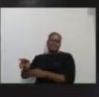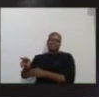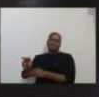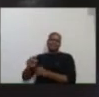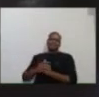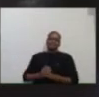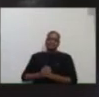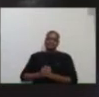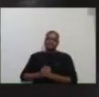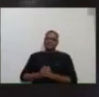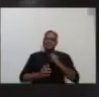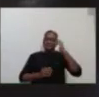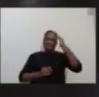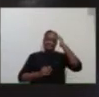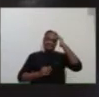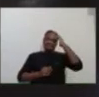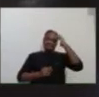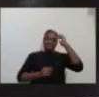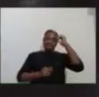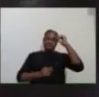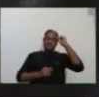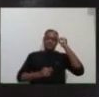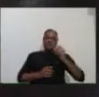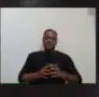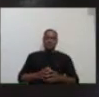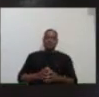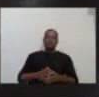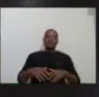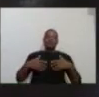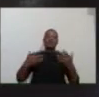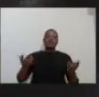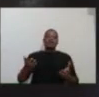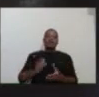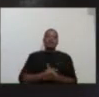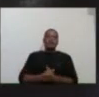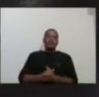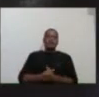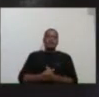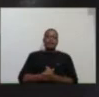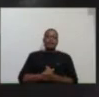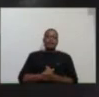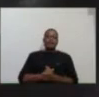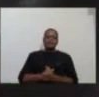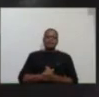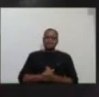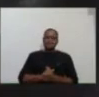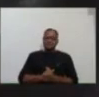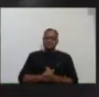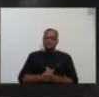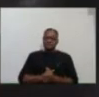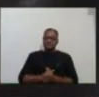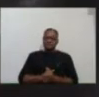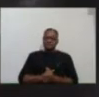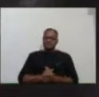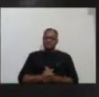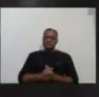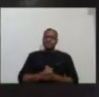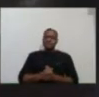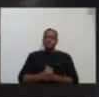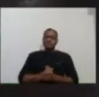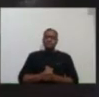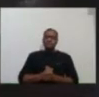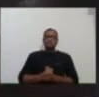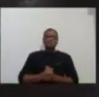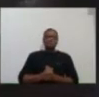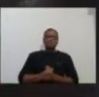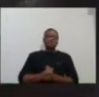este poema é do mestre Zé Laurentino, da Paraíba do Norte, poeta de